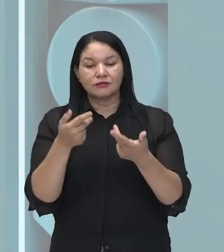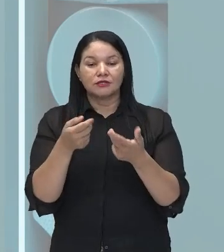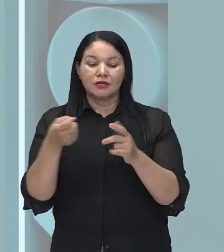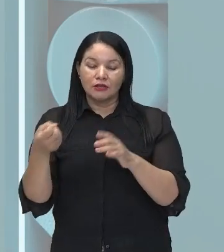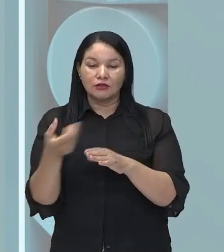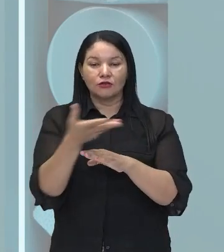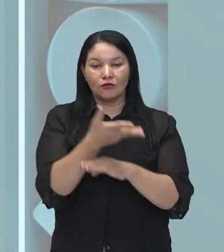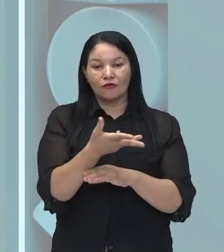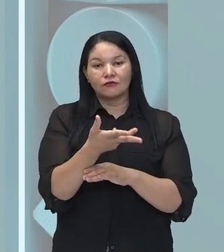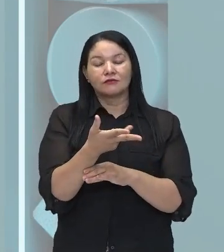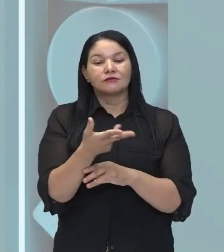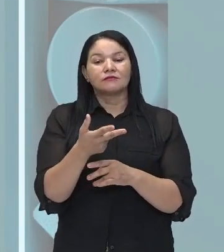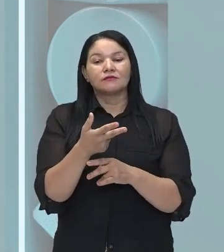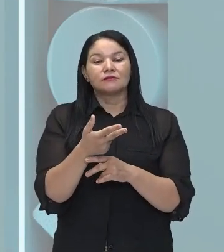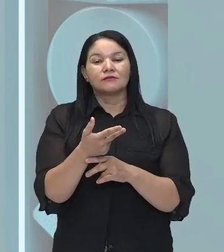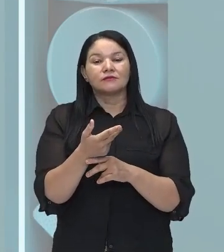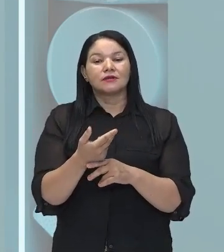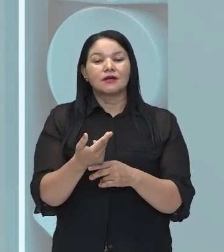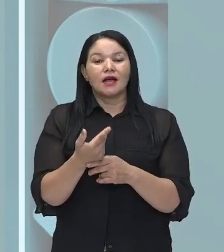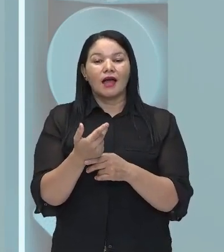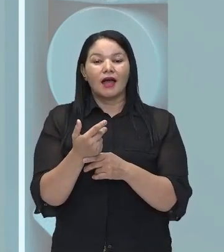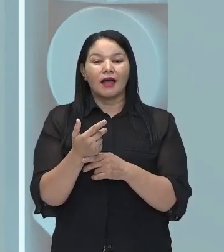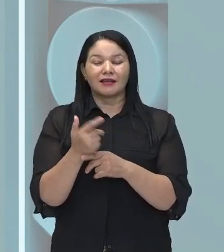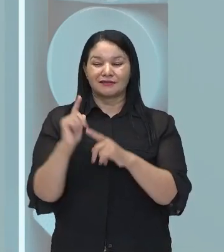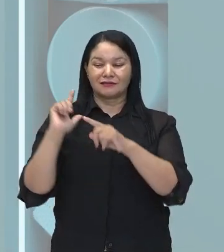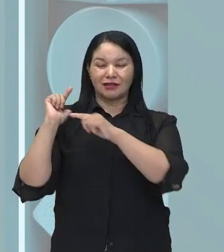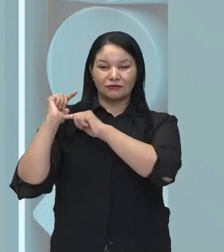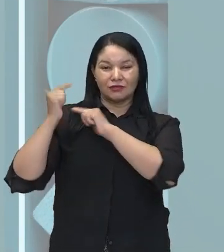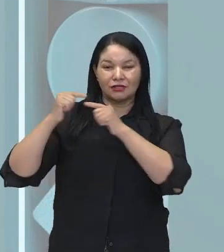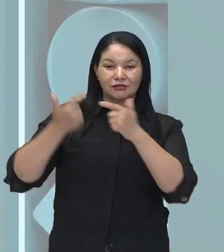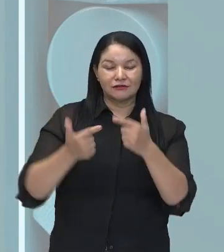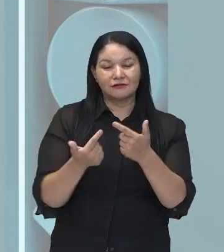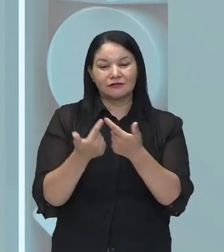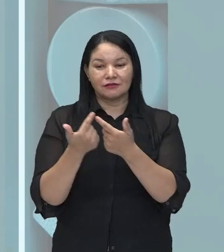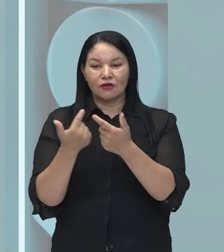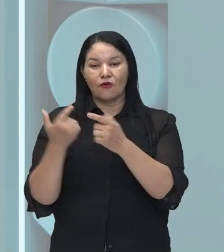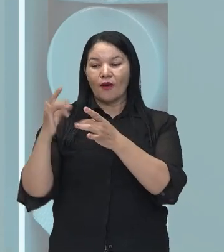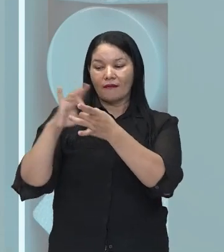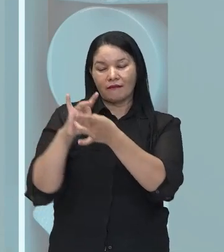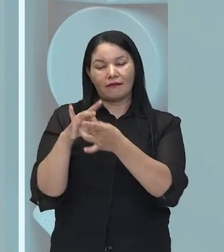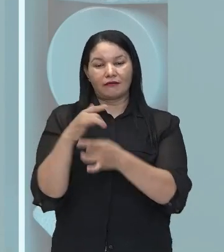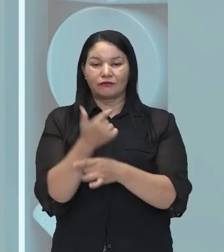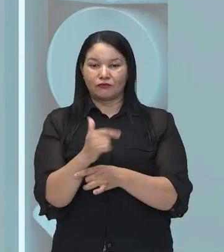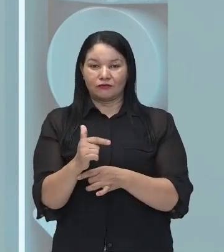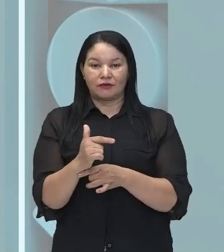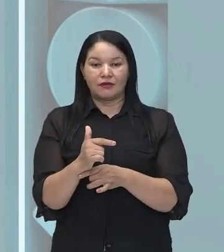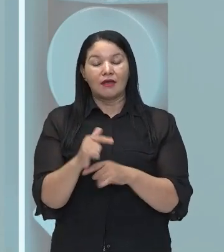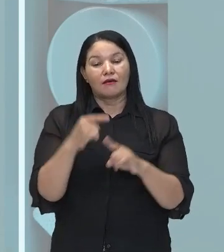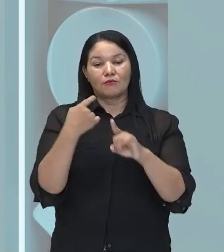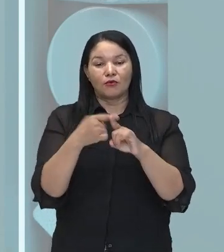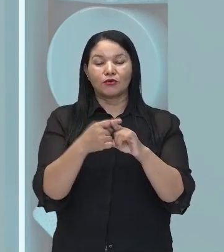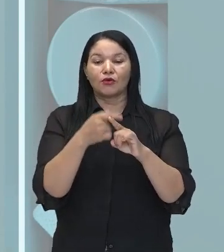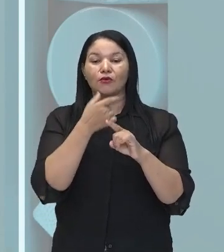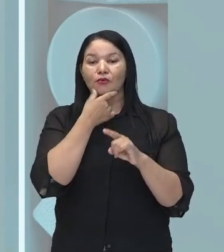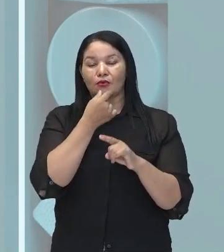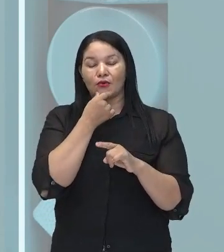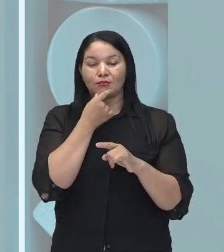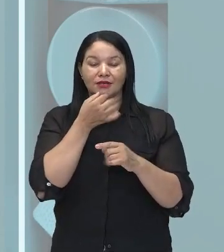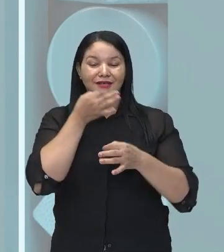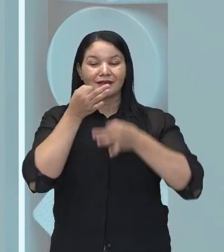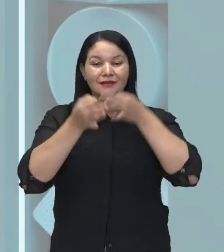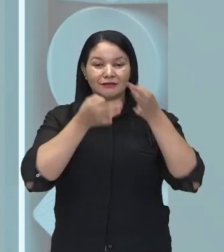mais ligado ali a uma tradição. Tanto que ele critica. E como vocês viram, ele coloca exatamente algo que aquilo